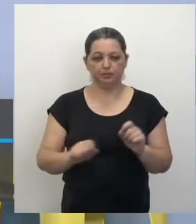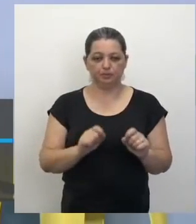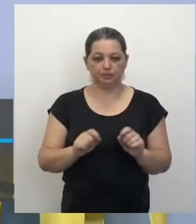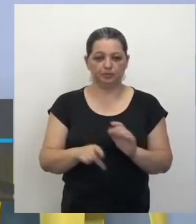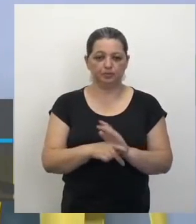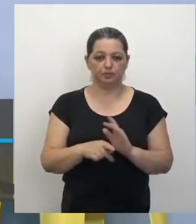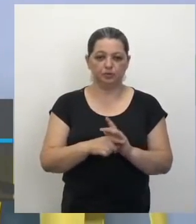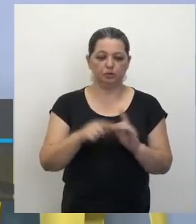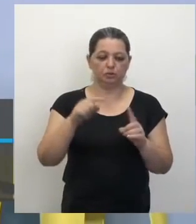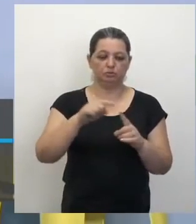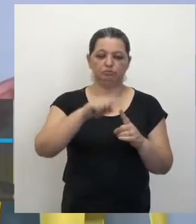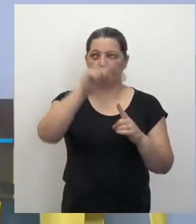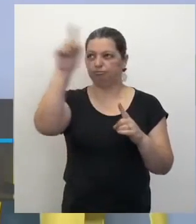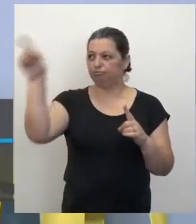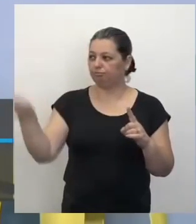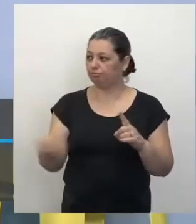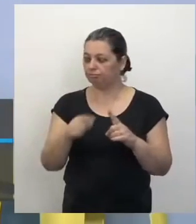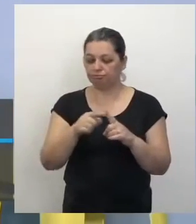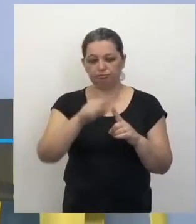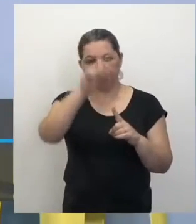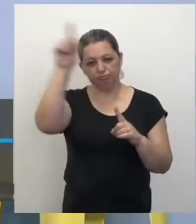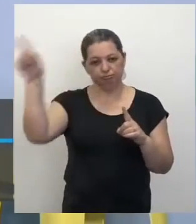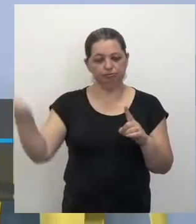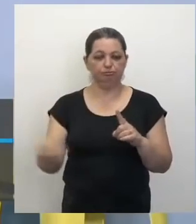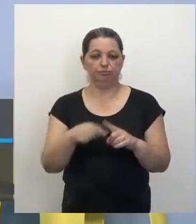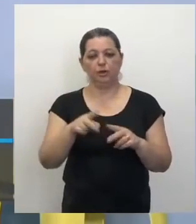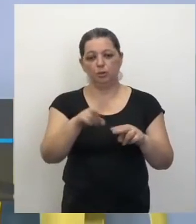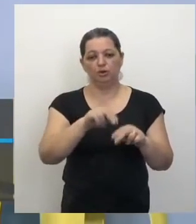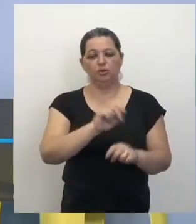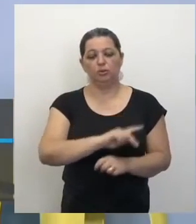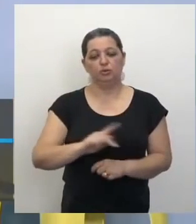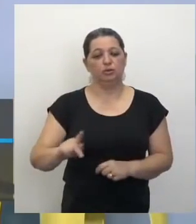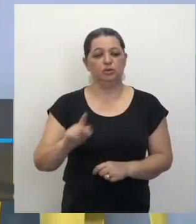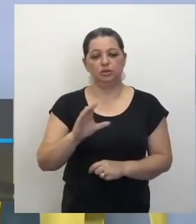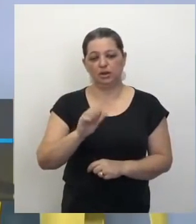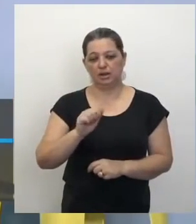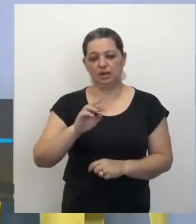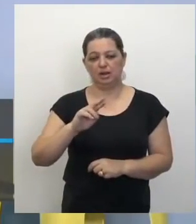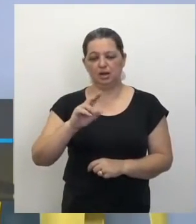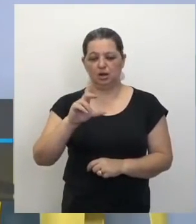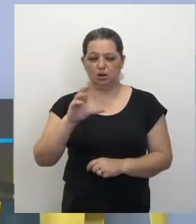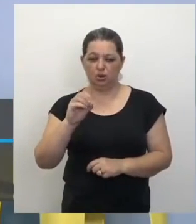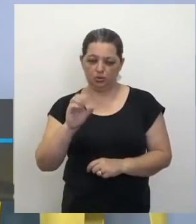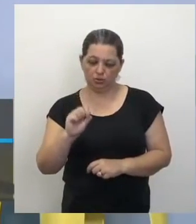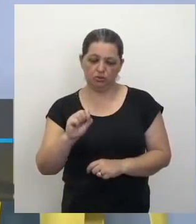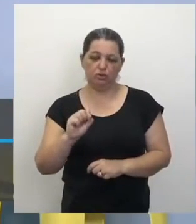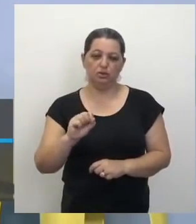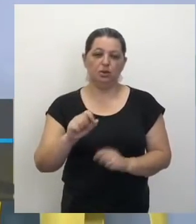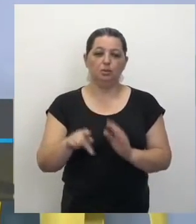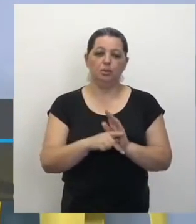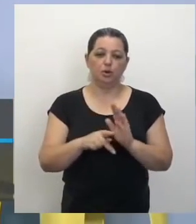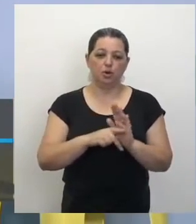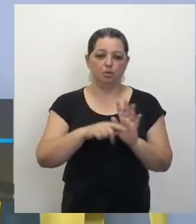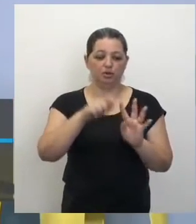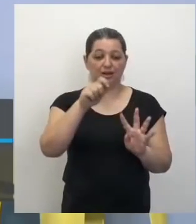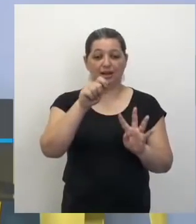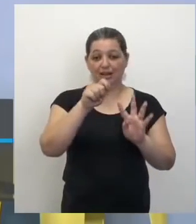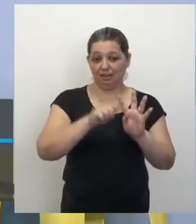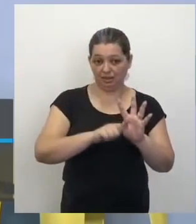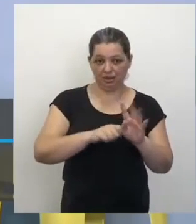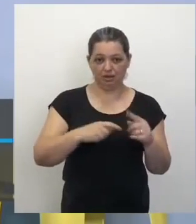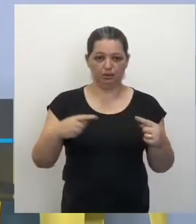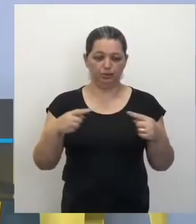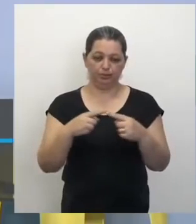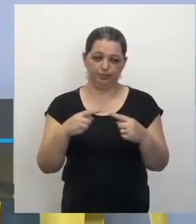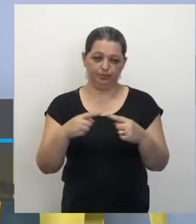de tempo. Por isso que o professor Carlos falou sobre os calendários se sincronizarem. Na verdade, a gente não pode